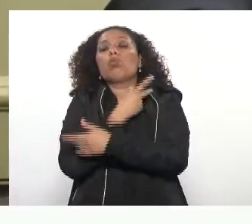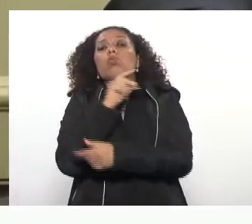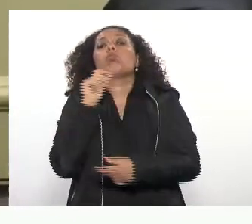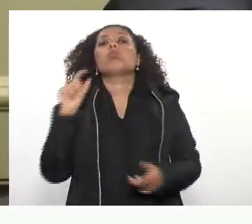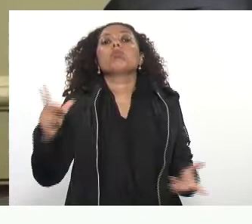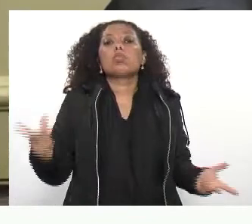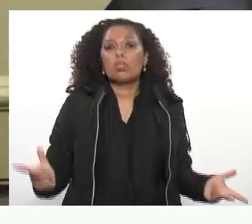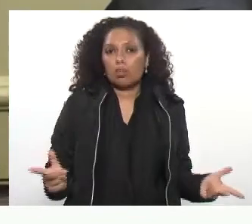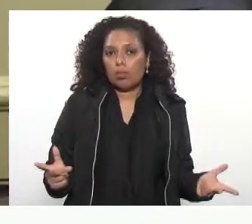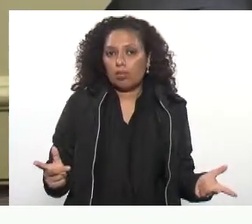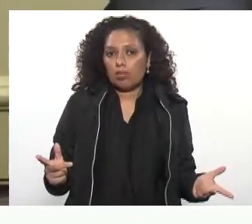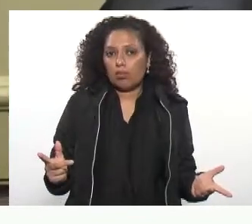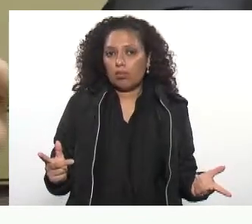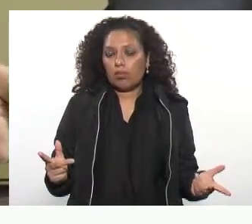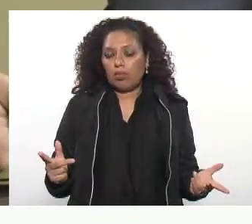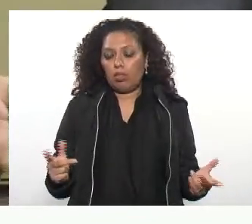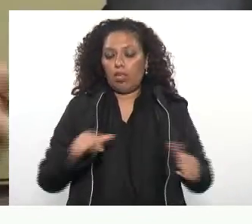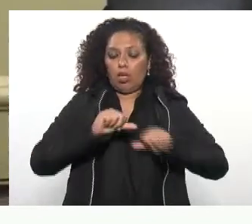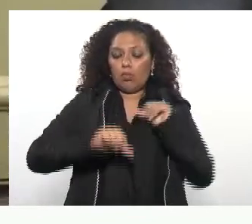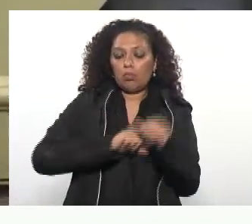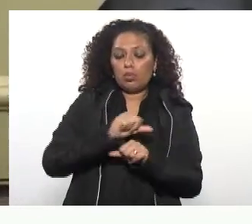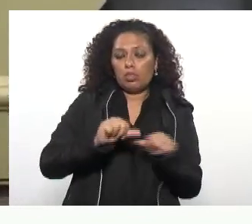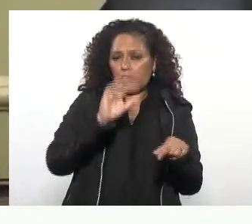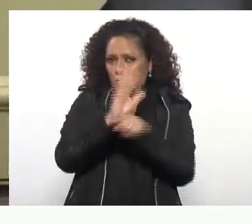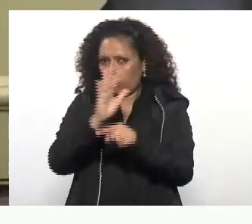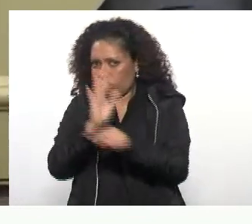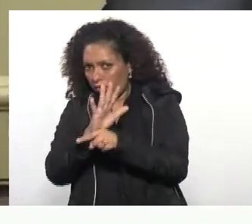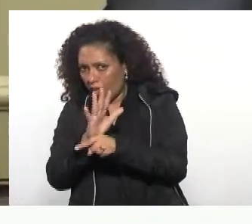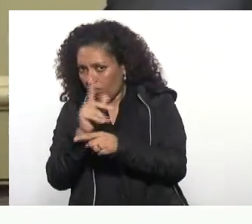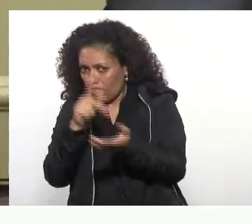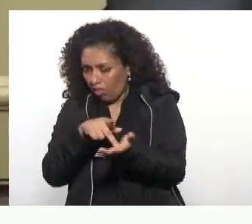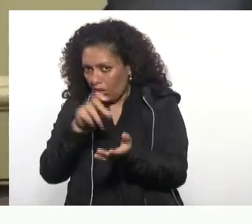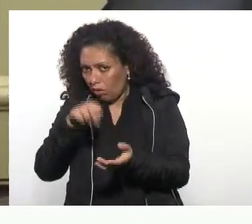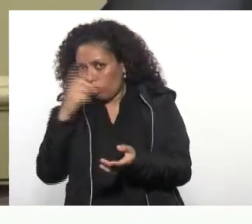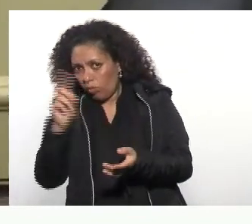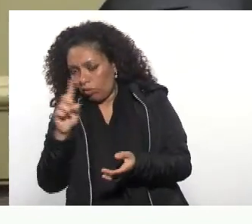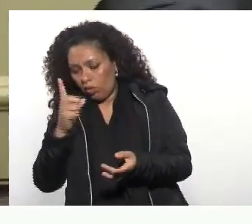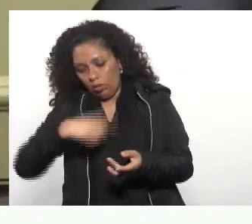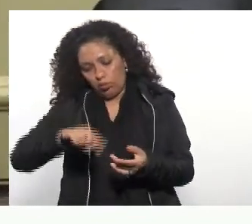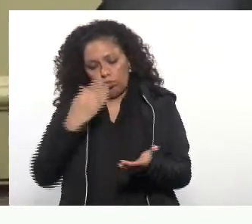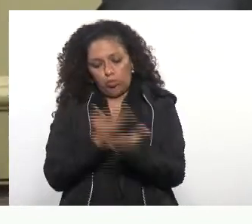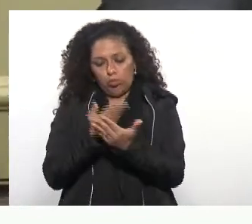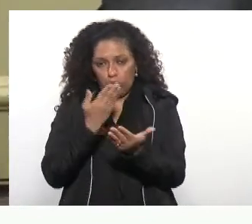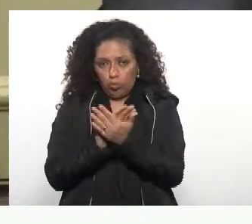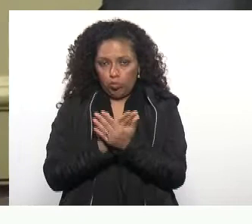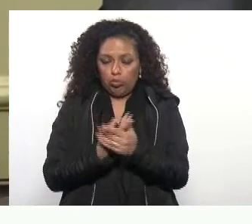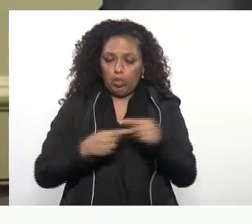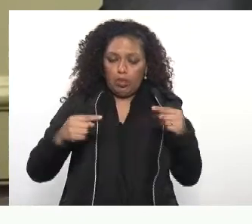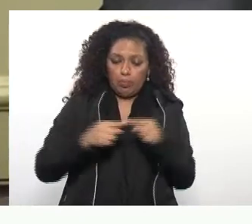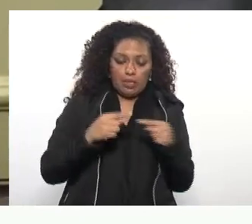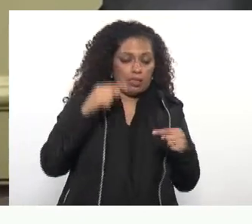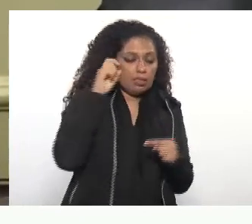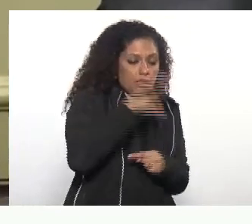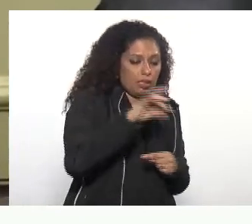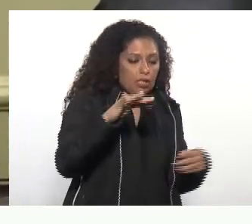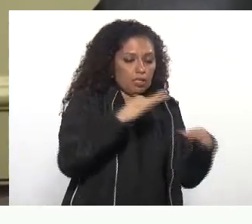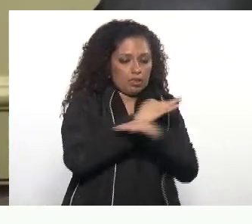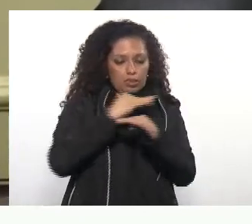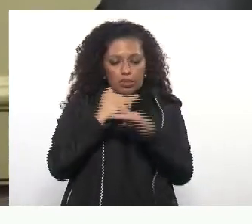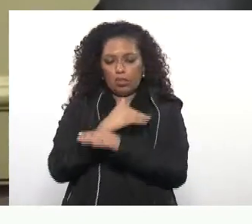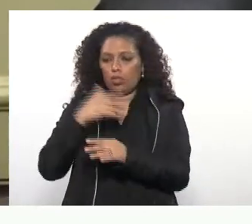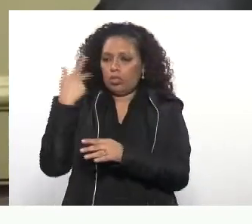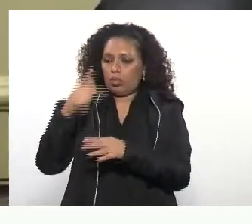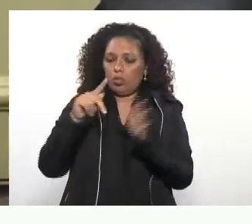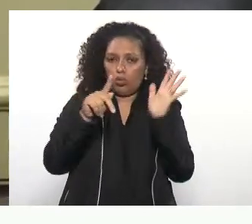que vai ocorrer com essa alteração. Então, esse estudo tem que ser feito de acordo com cada município, com o seu